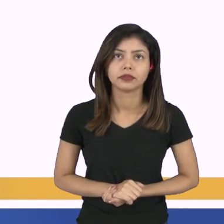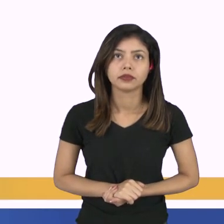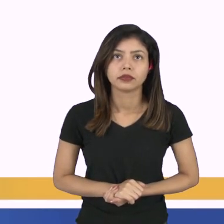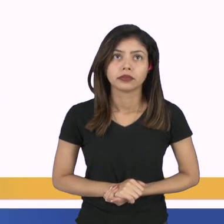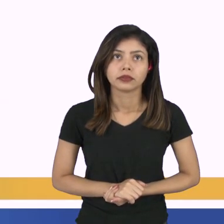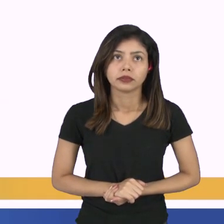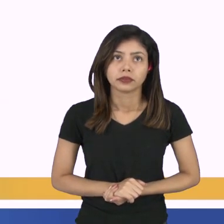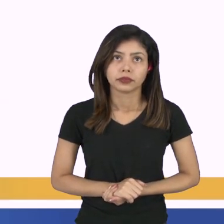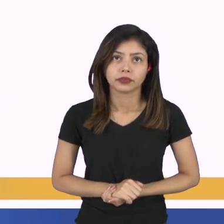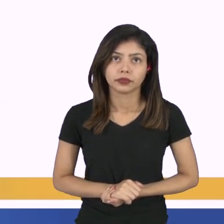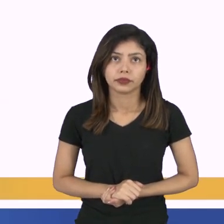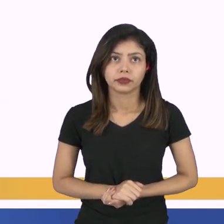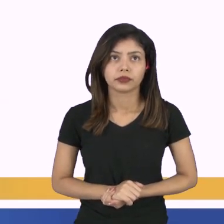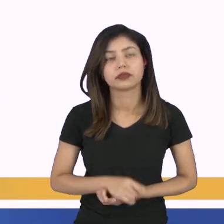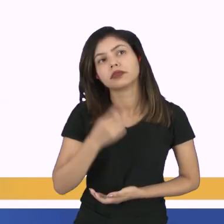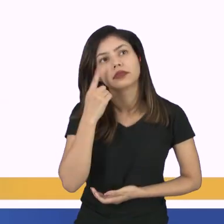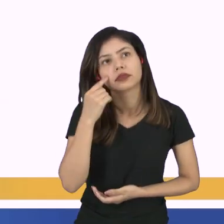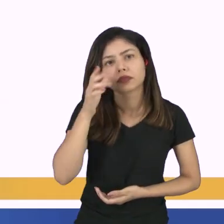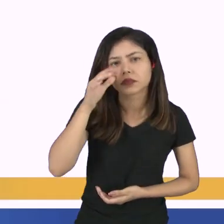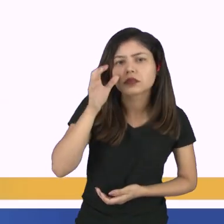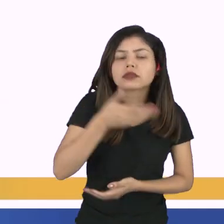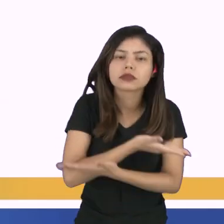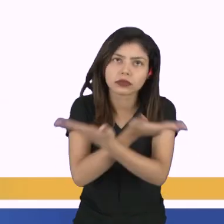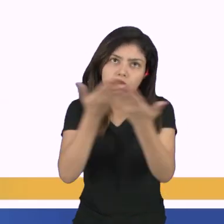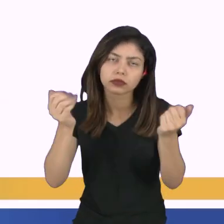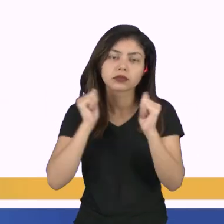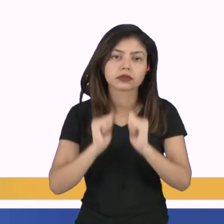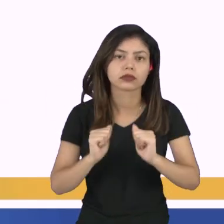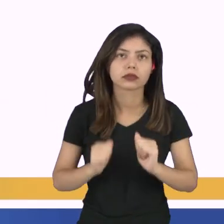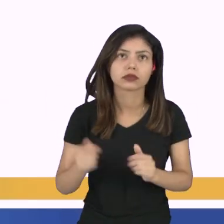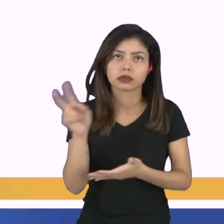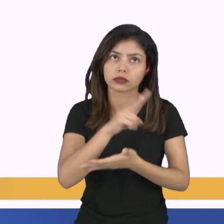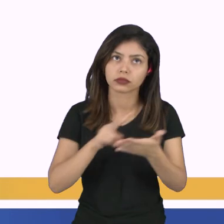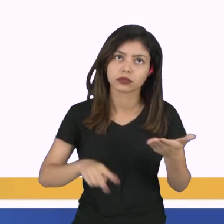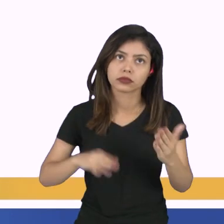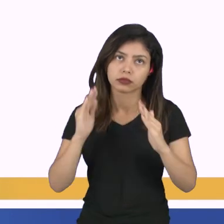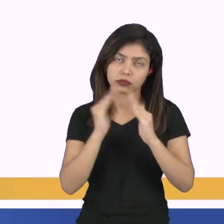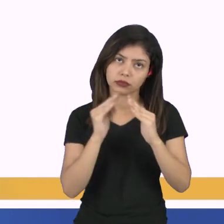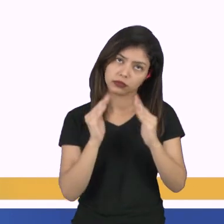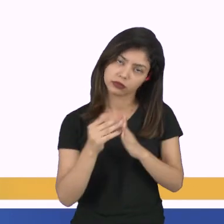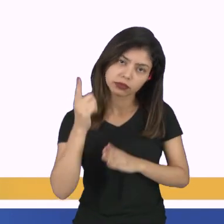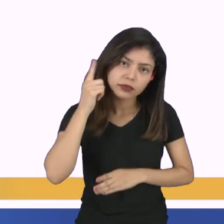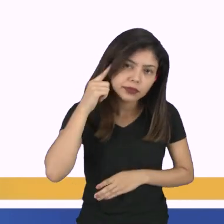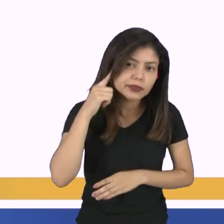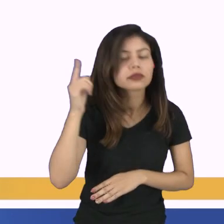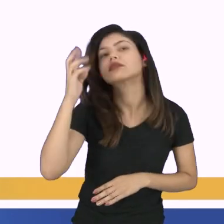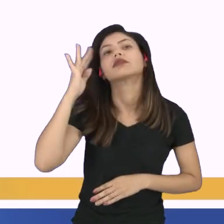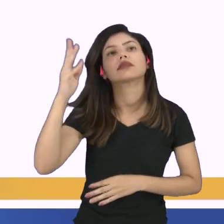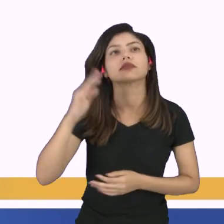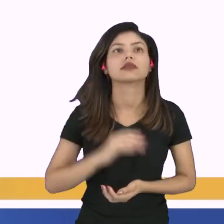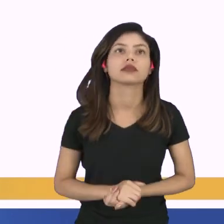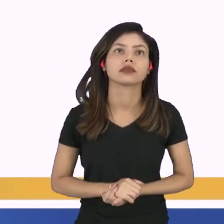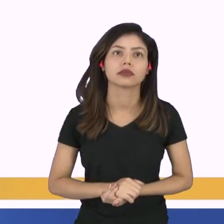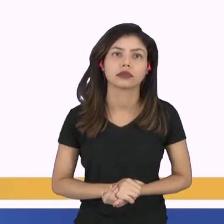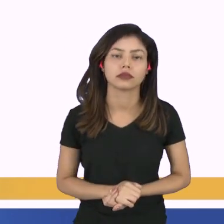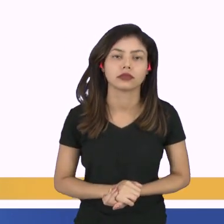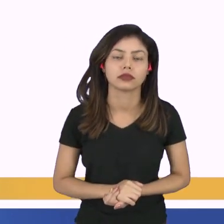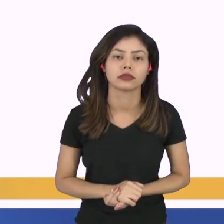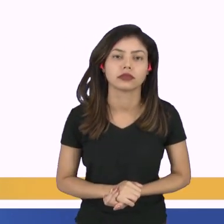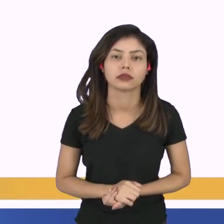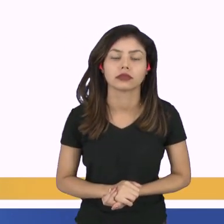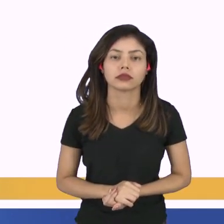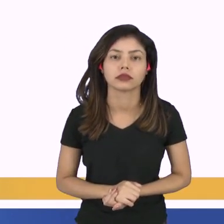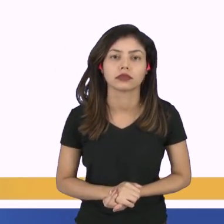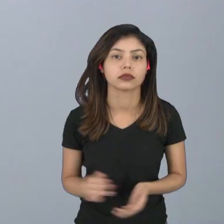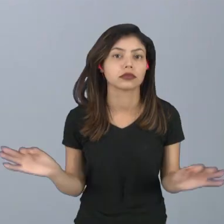amarelo. Aí algumas curiosidades para vocês, né? Vocês podem ler em casa, podem pensar, refletir.